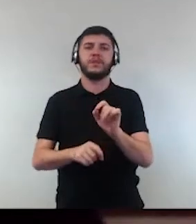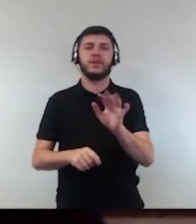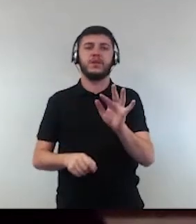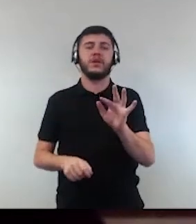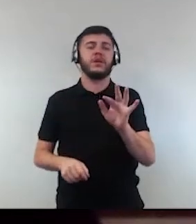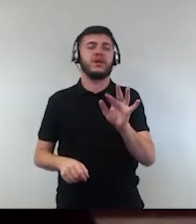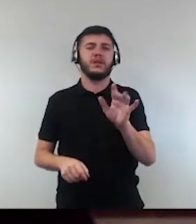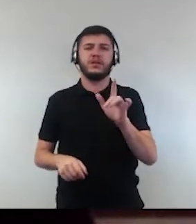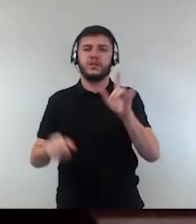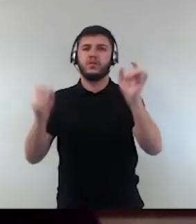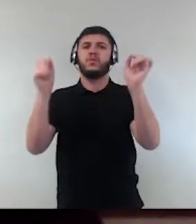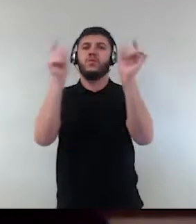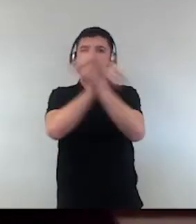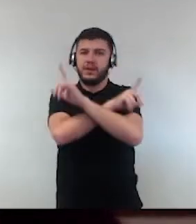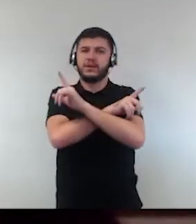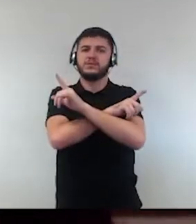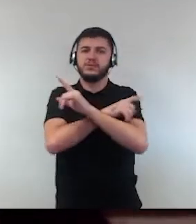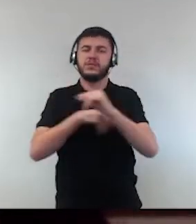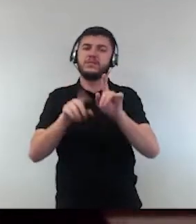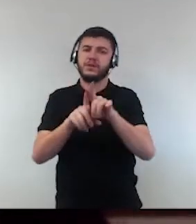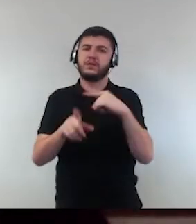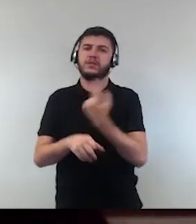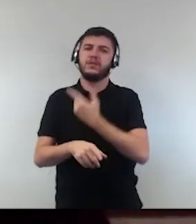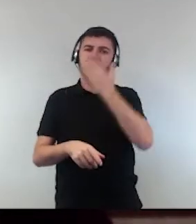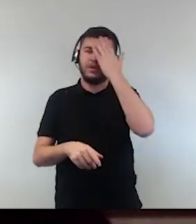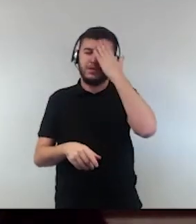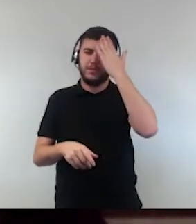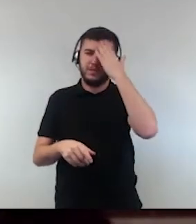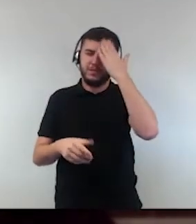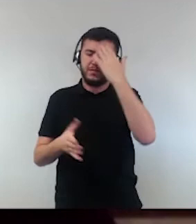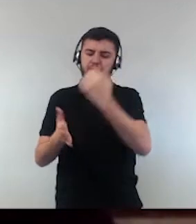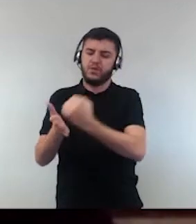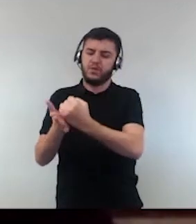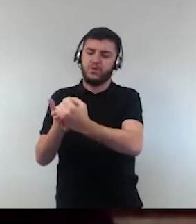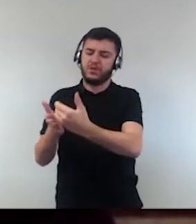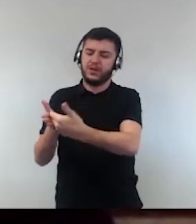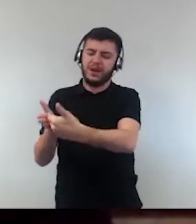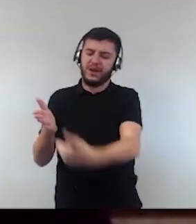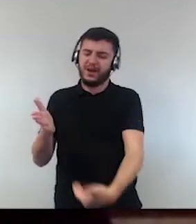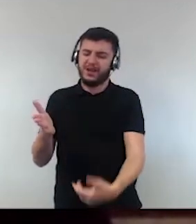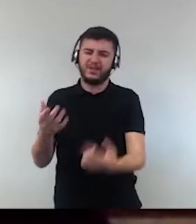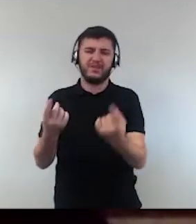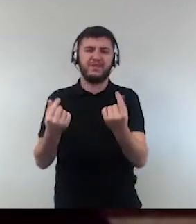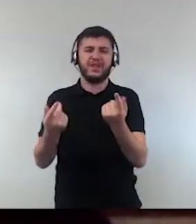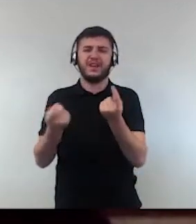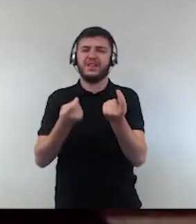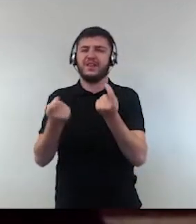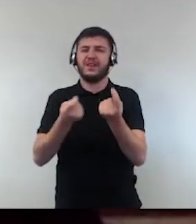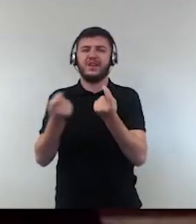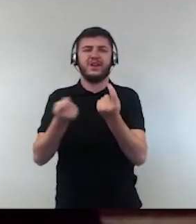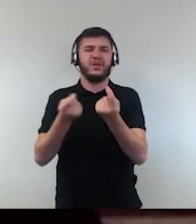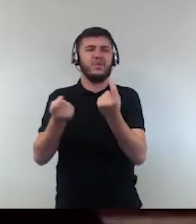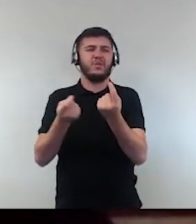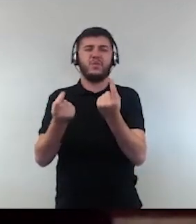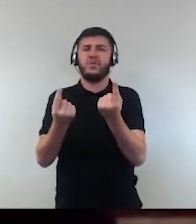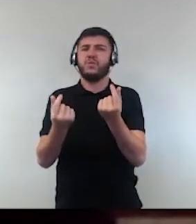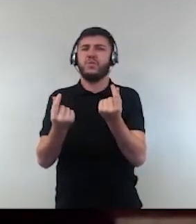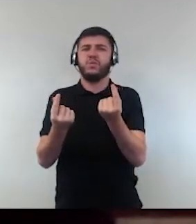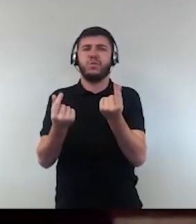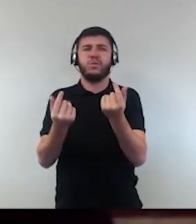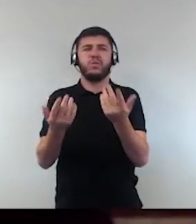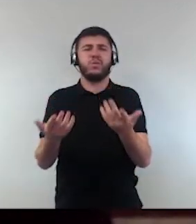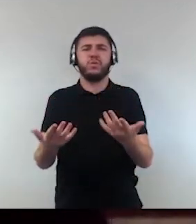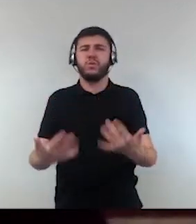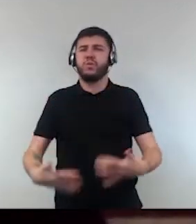complexos, né? Então, nós estamos diante de contratos de uma magnitude financeira, de uma movimentação financeira muito alta, e